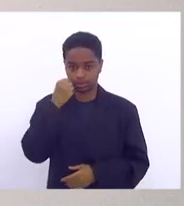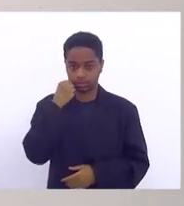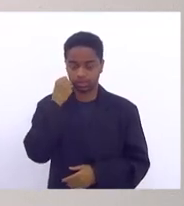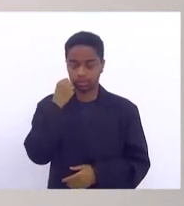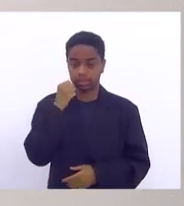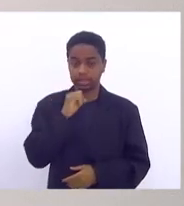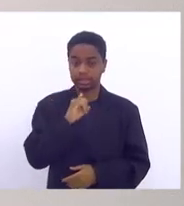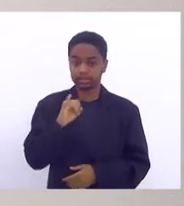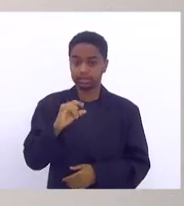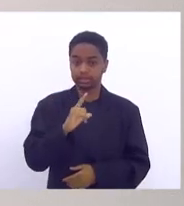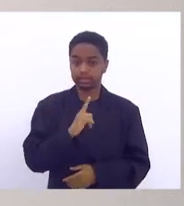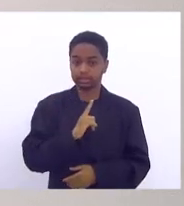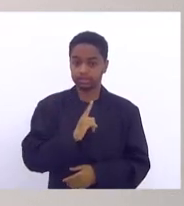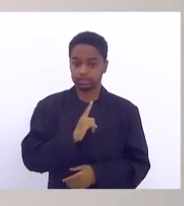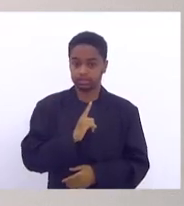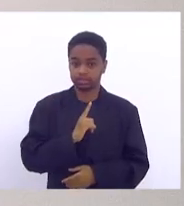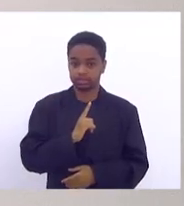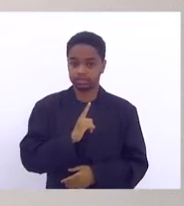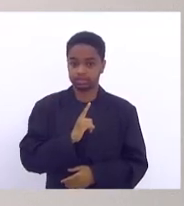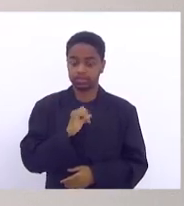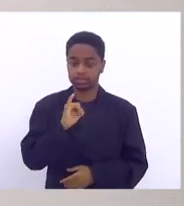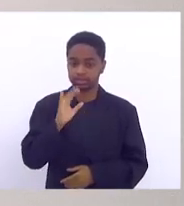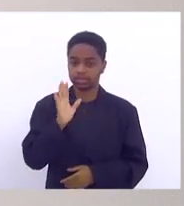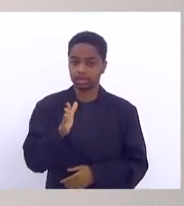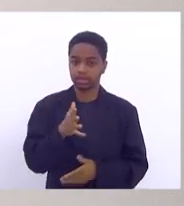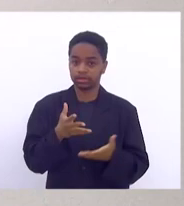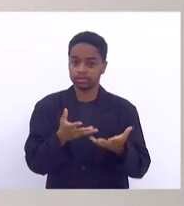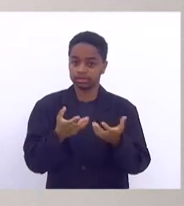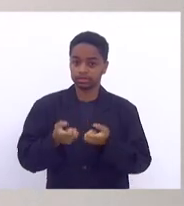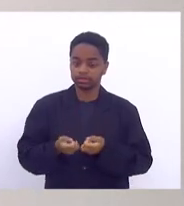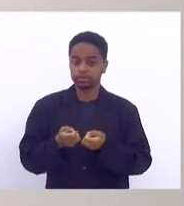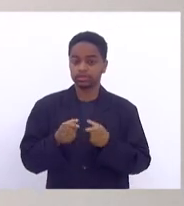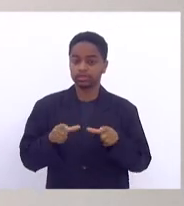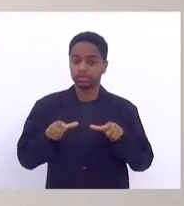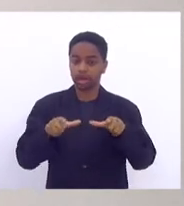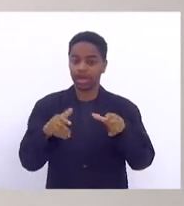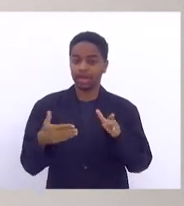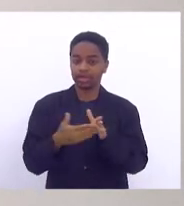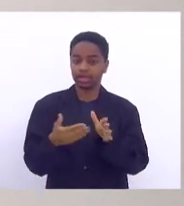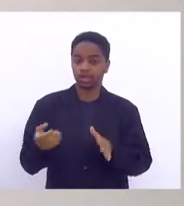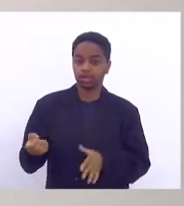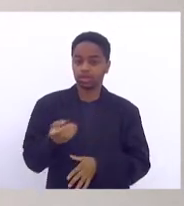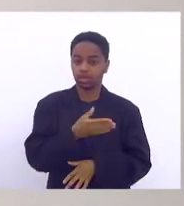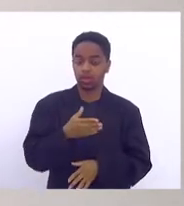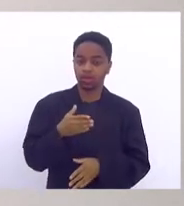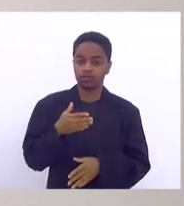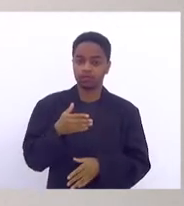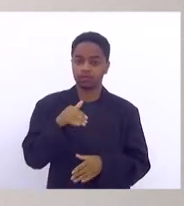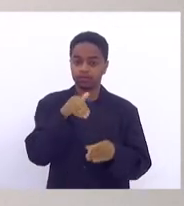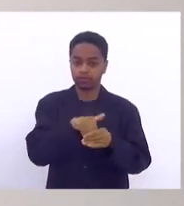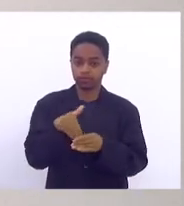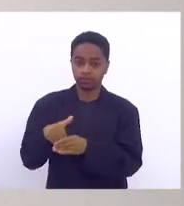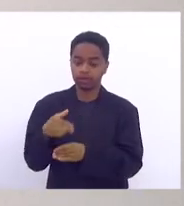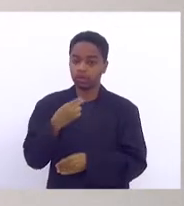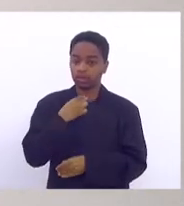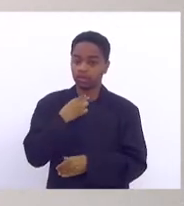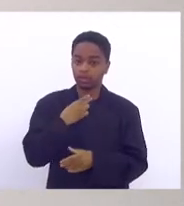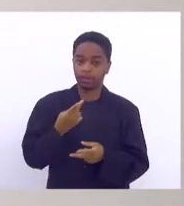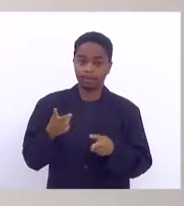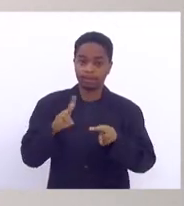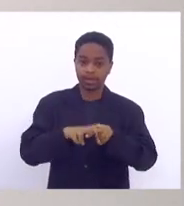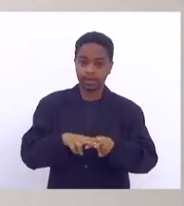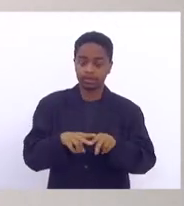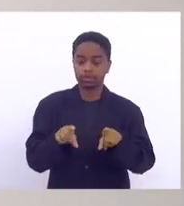que tiverem recebido diploma até a nova eleição até a nova eleição não poderão ser presos